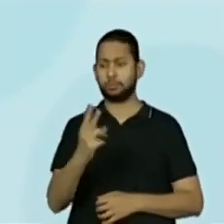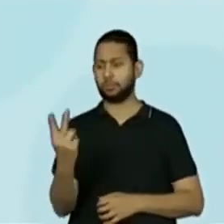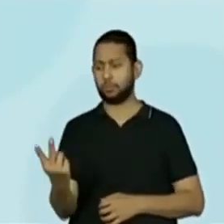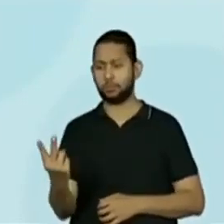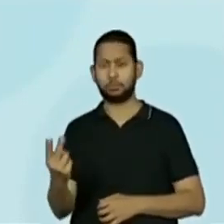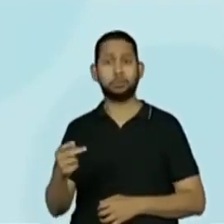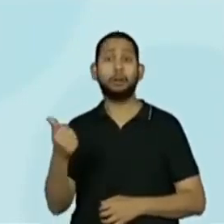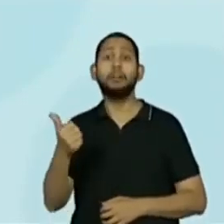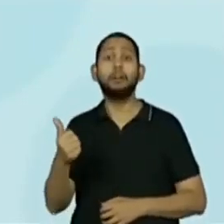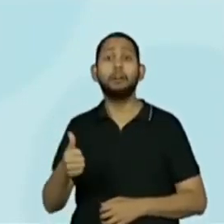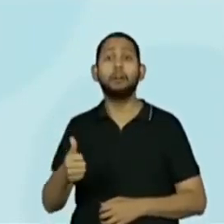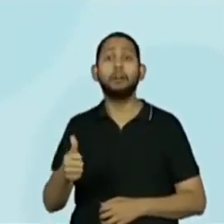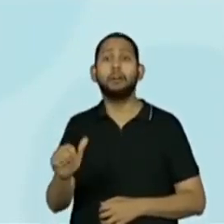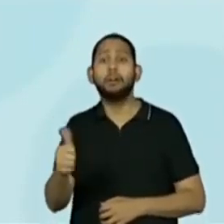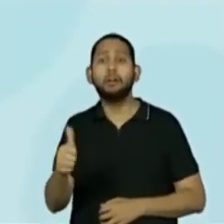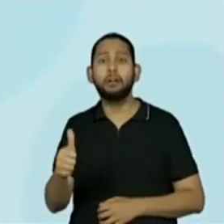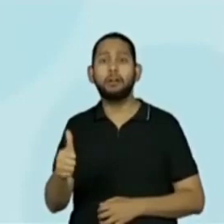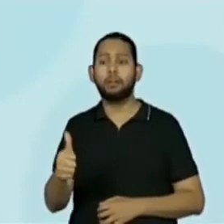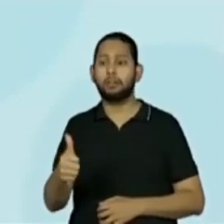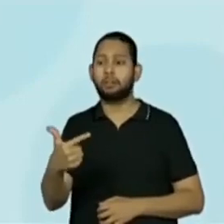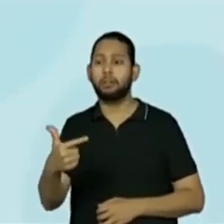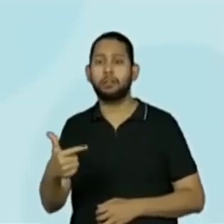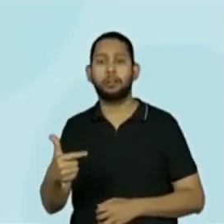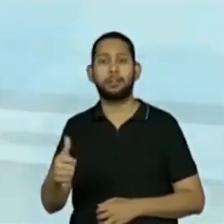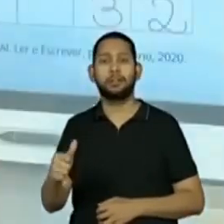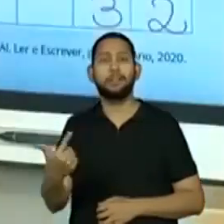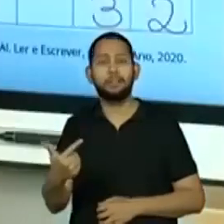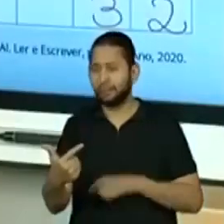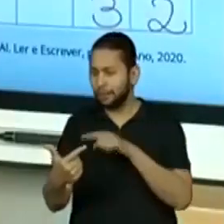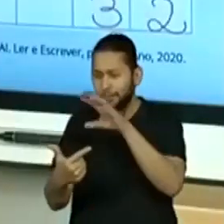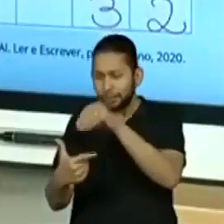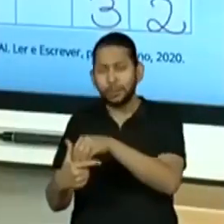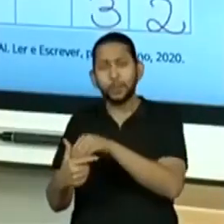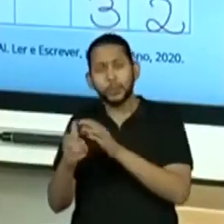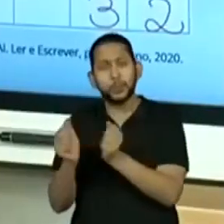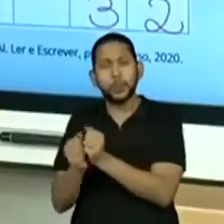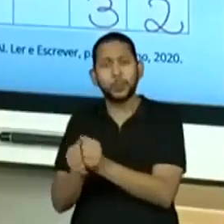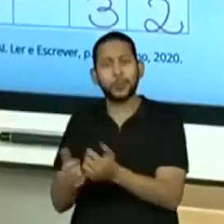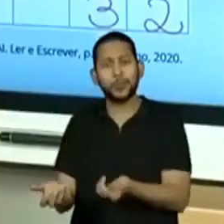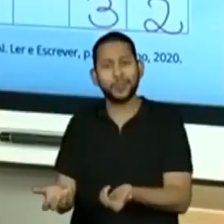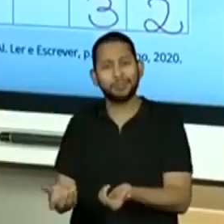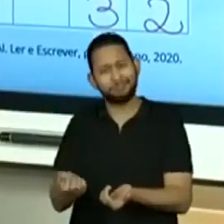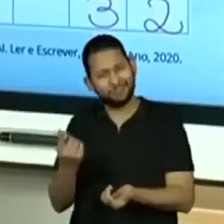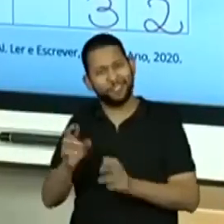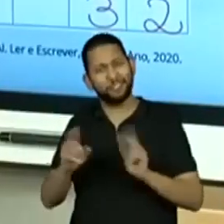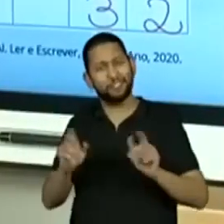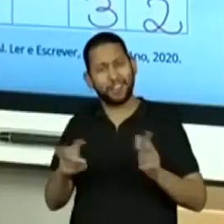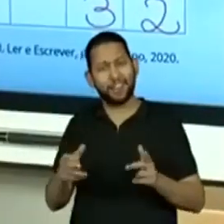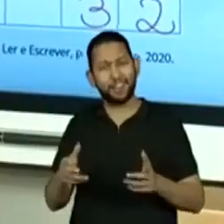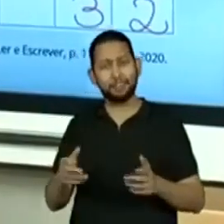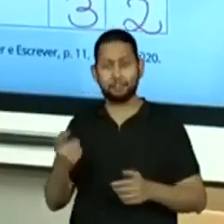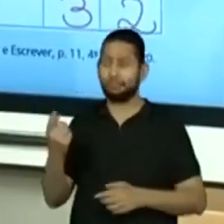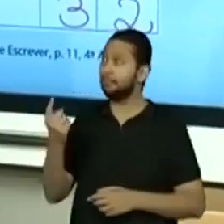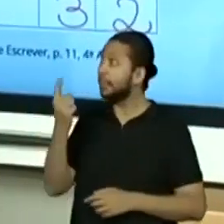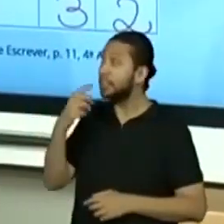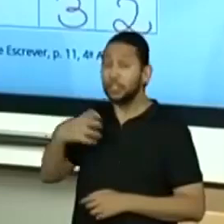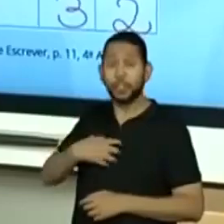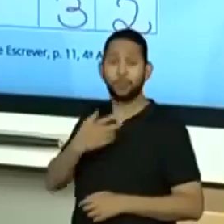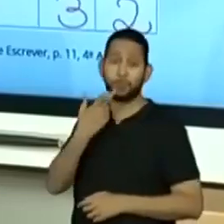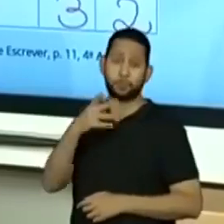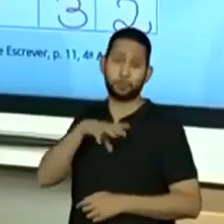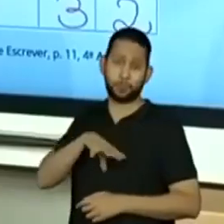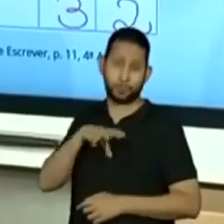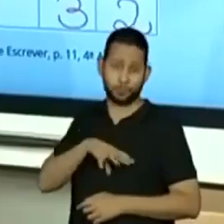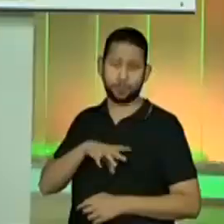coisa acontece com o 11, o 13, o 14 e o 15. Porém, todos